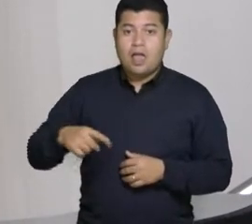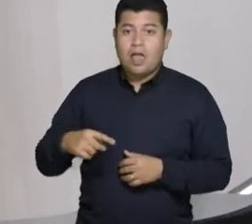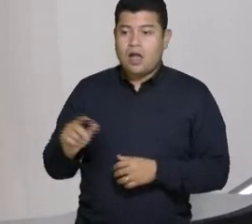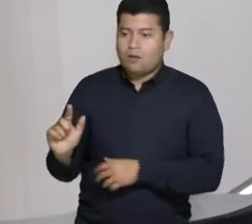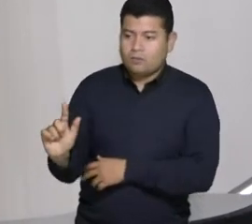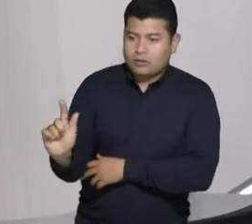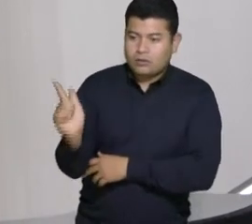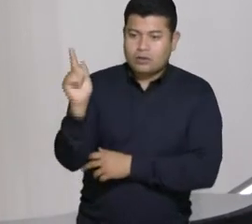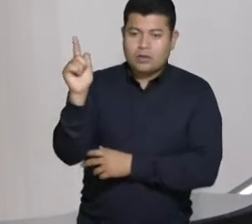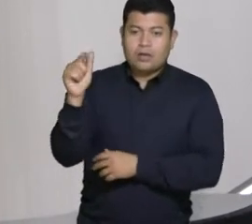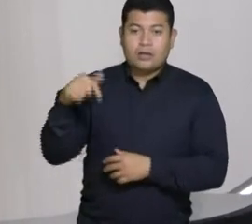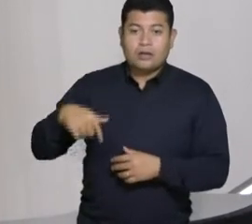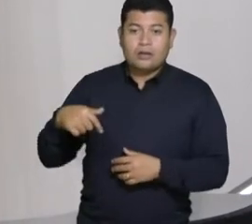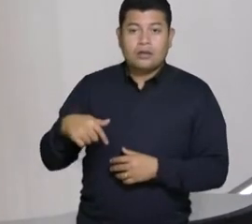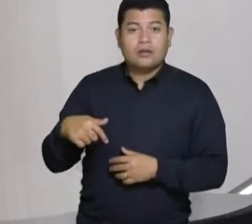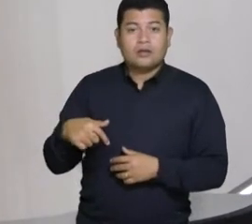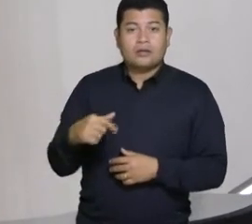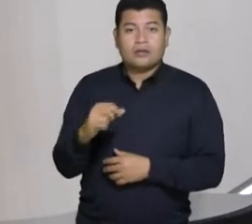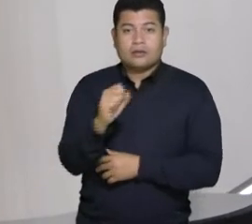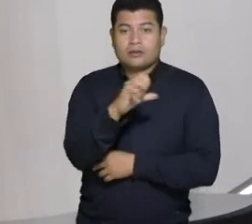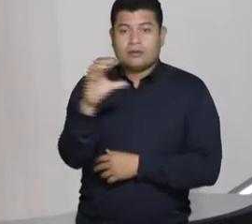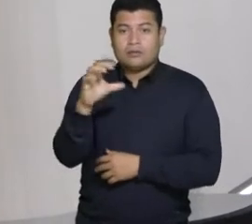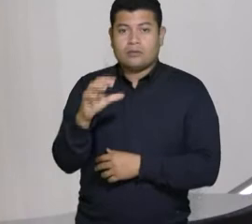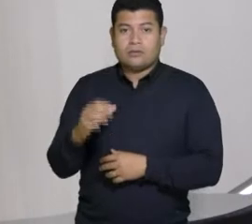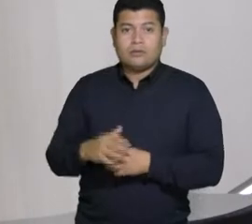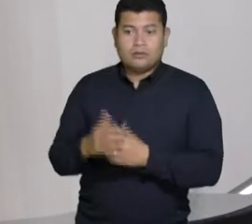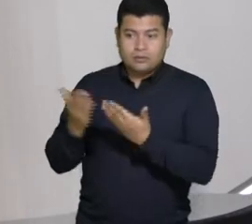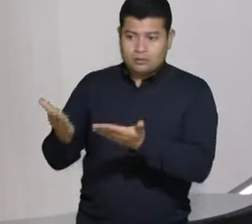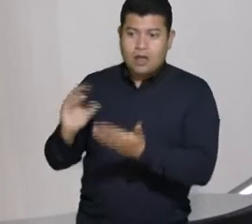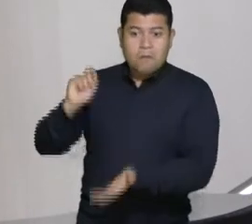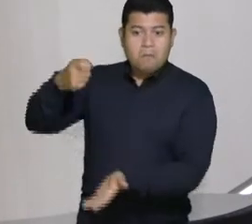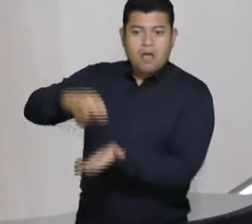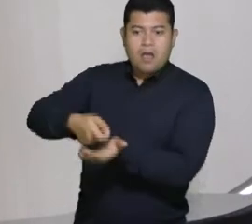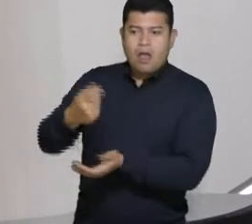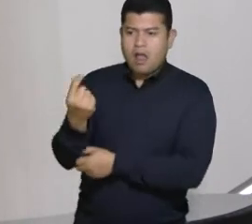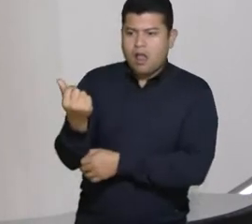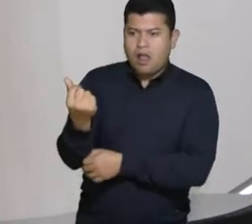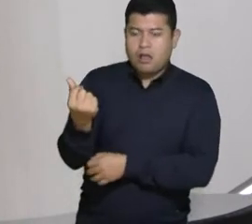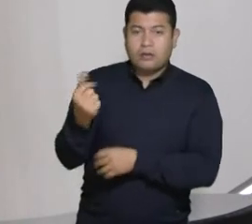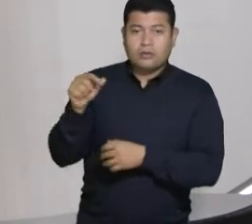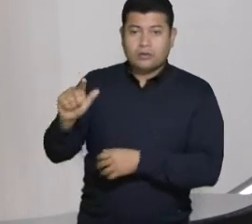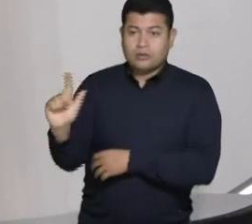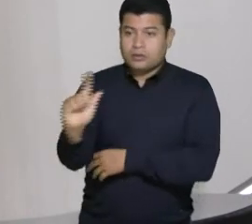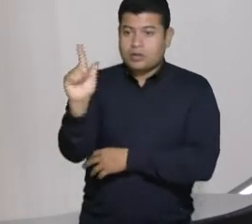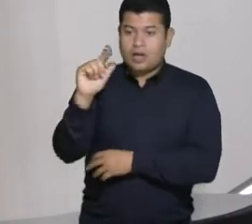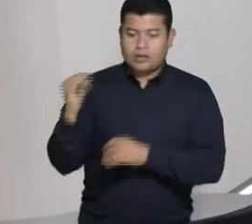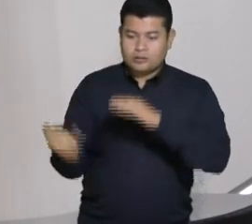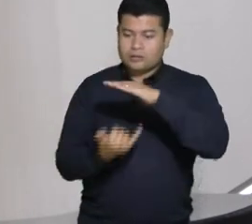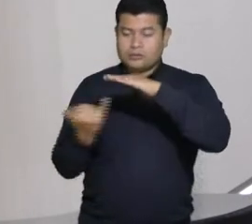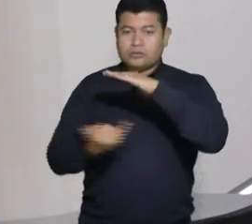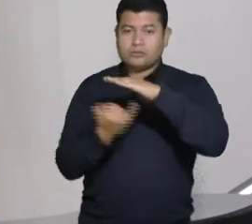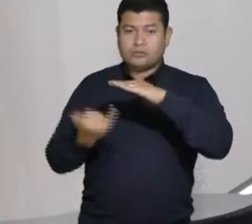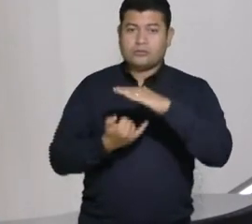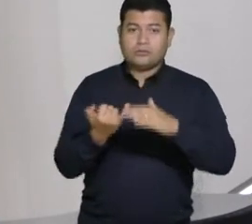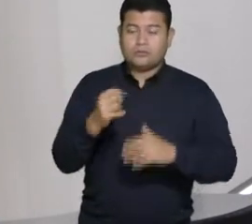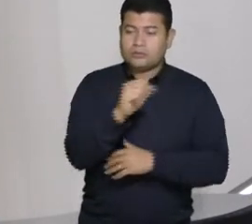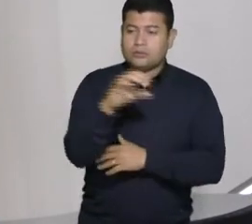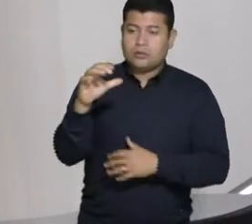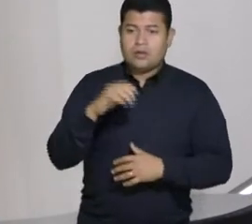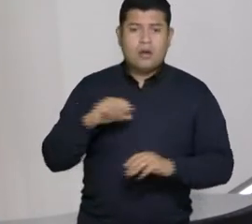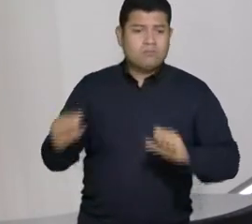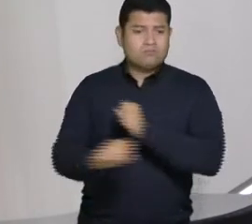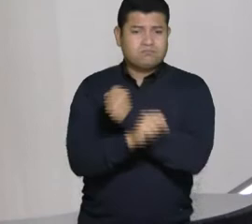em Santa Catarina o preço do gás para indústria Catarinense tão absurdo